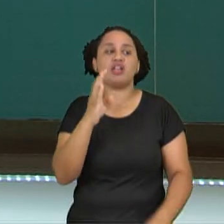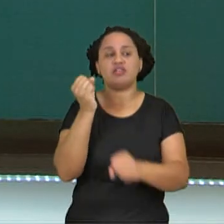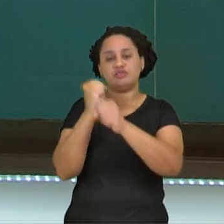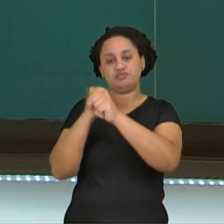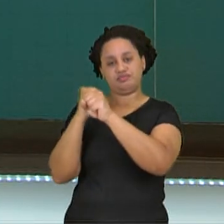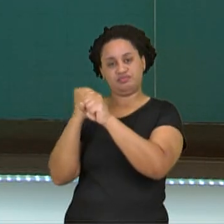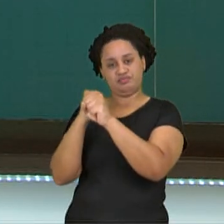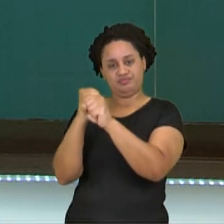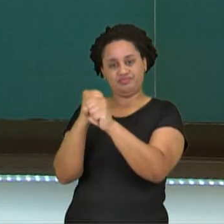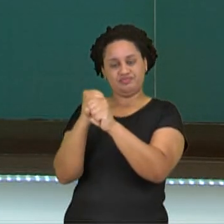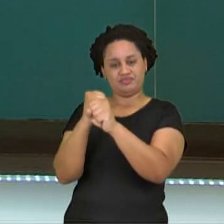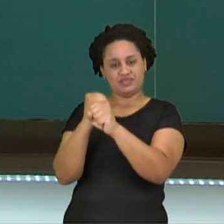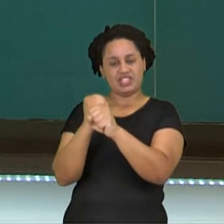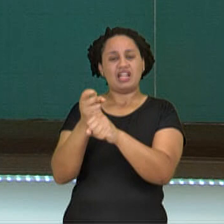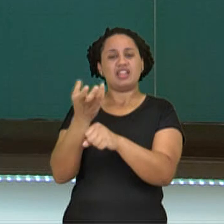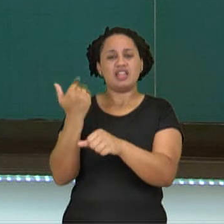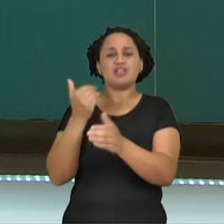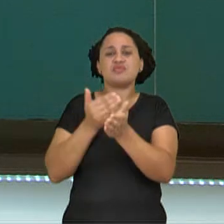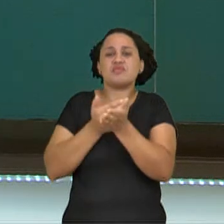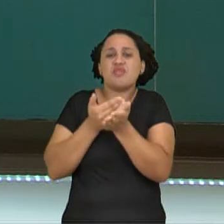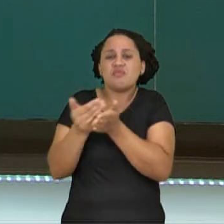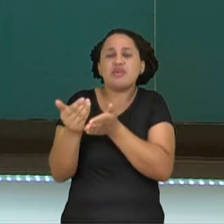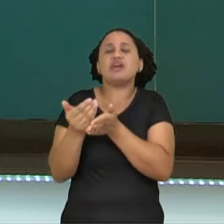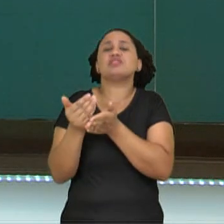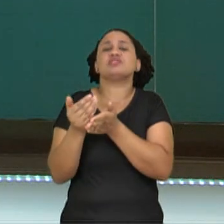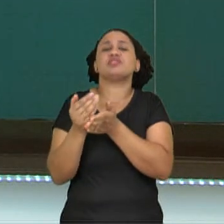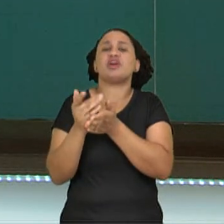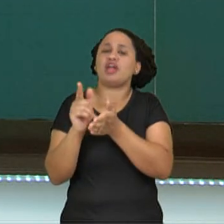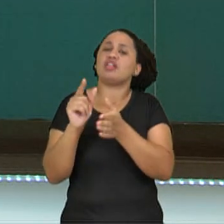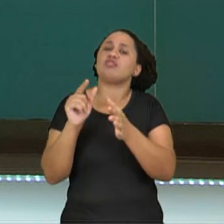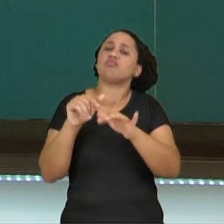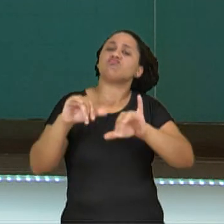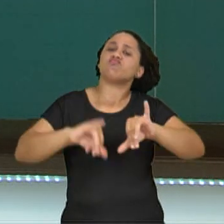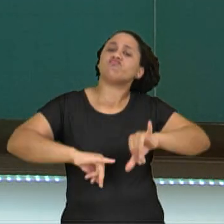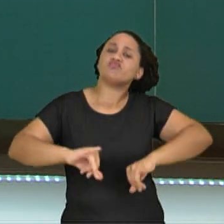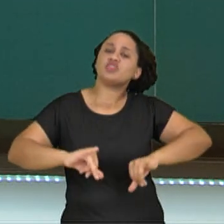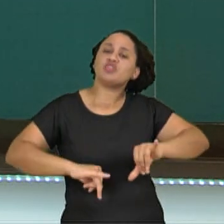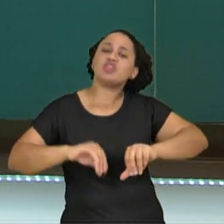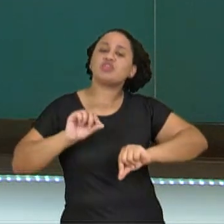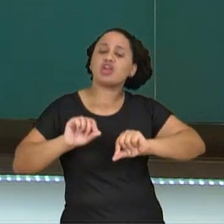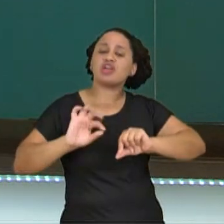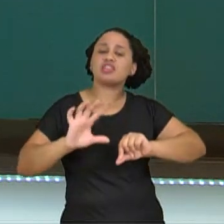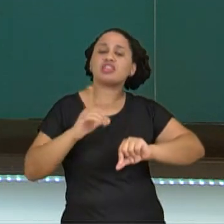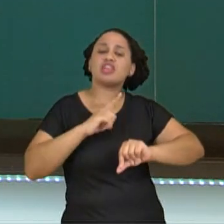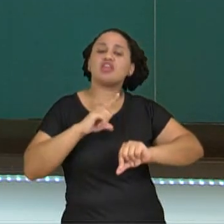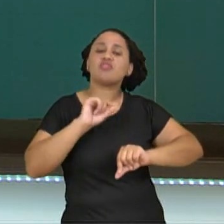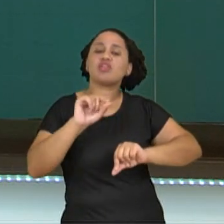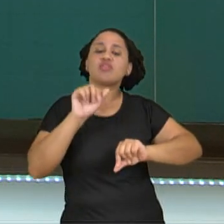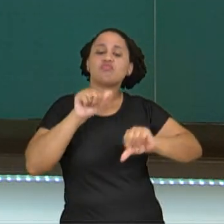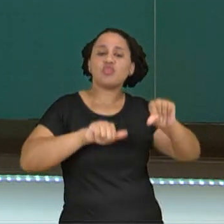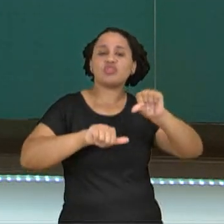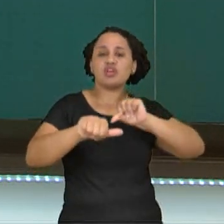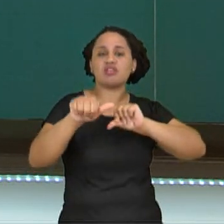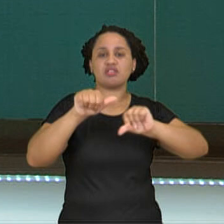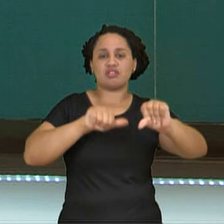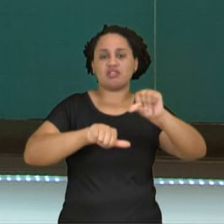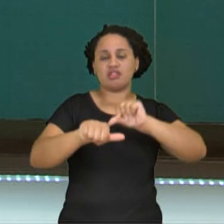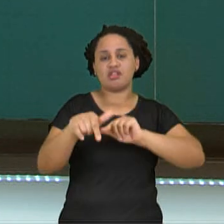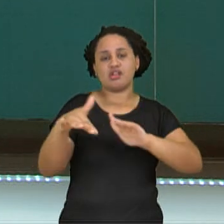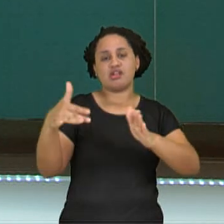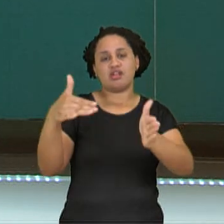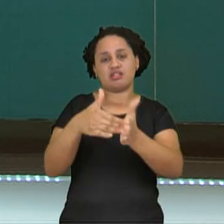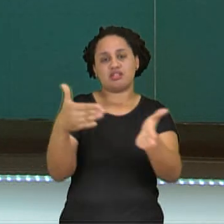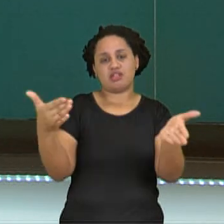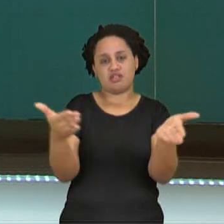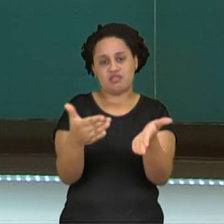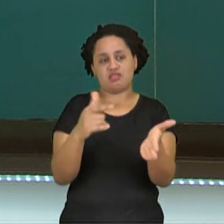sua origem, desde a sua formação, ele foi sofrendo modificações e sofre até hoje. Então eu trago